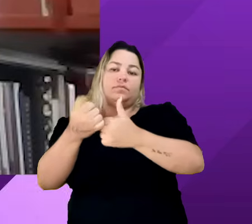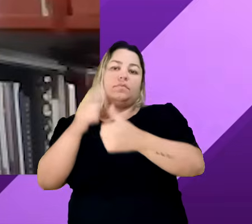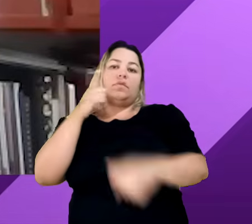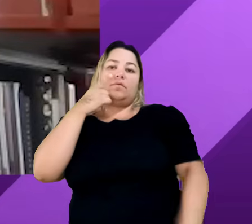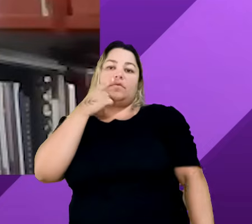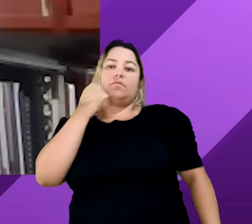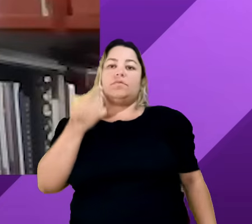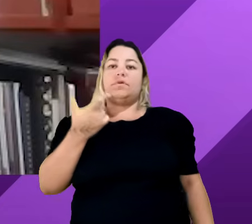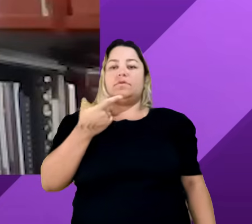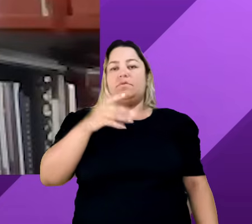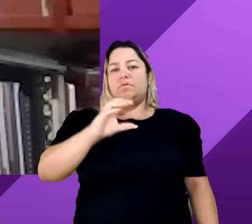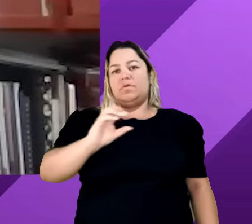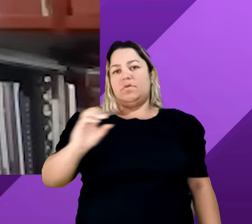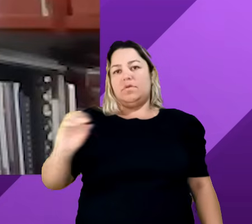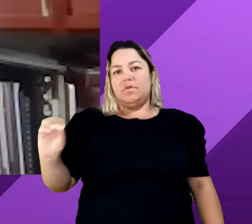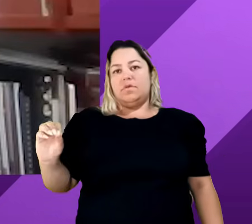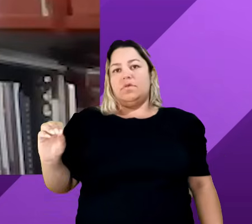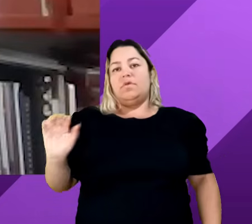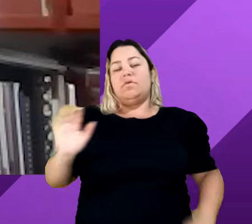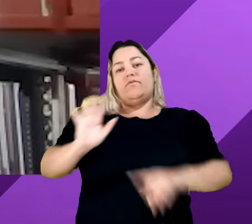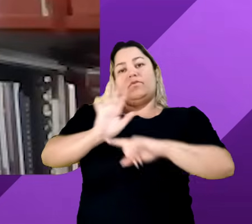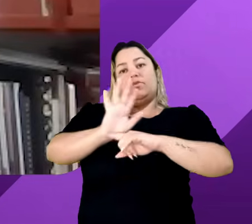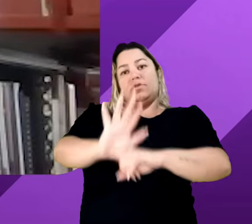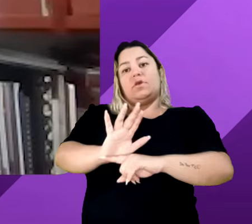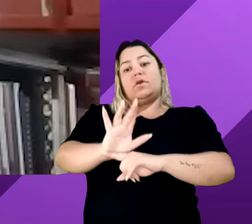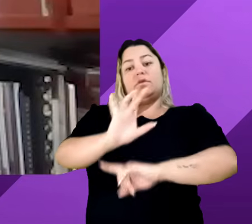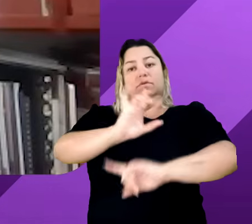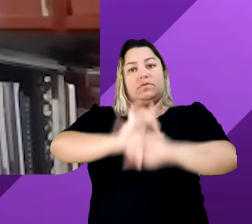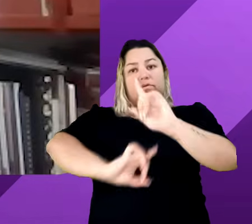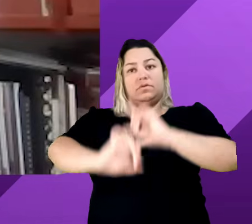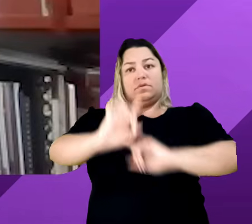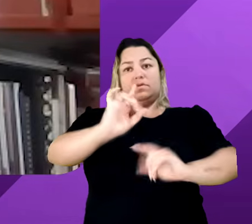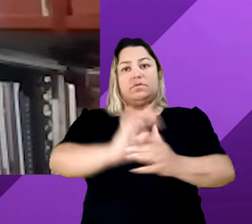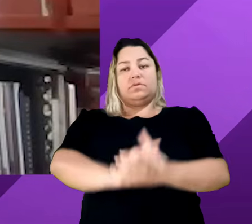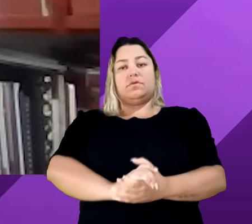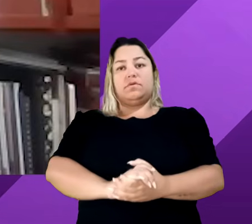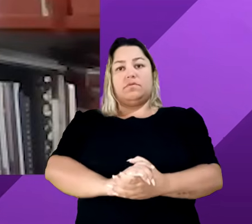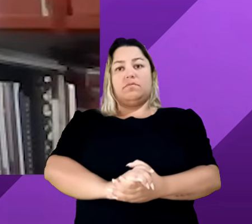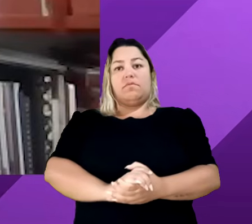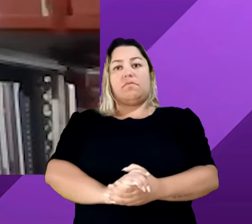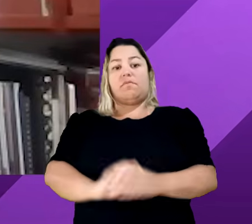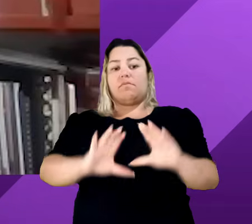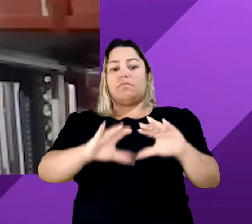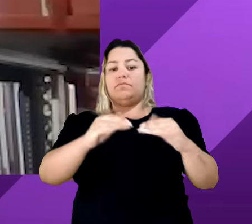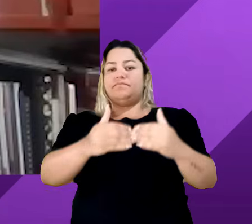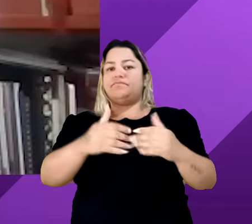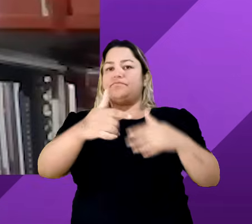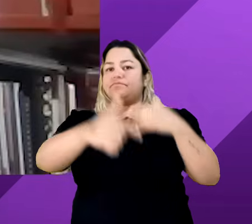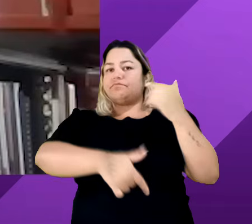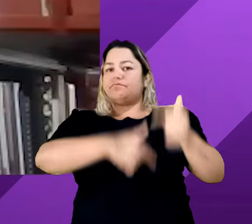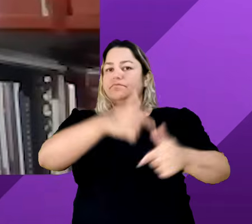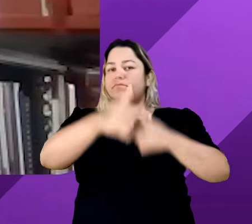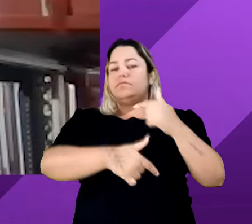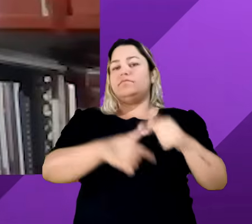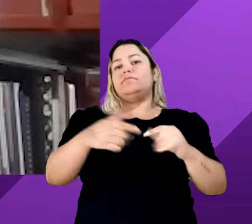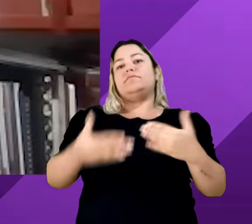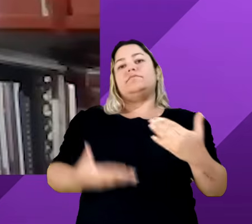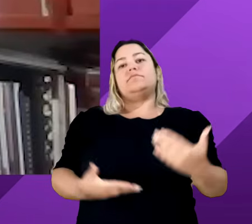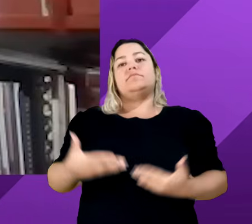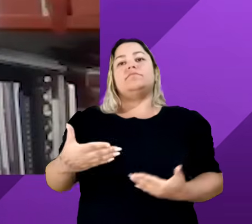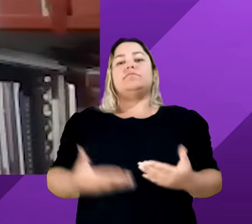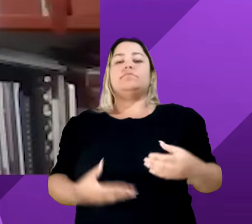fui ajudar a construir a Confederação dos Trabalhadores do Serviço Público Municipal do Brasil,